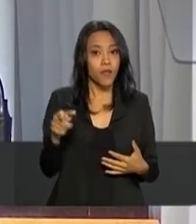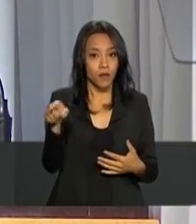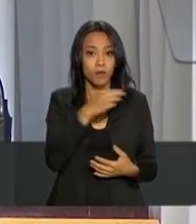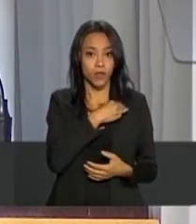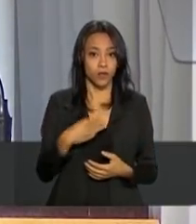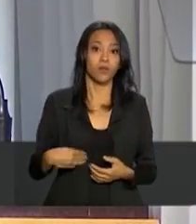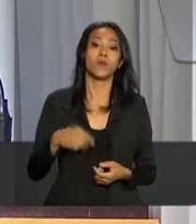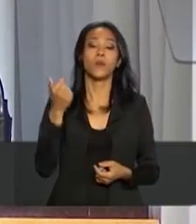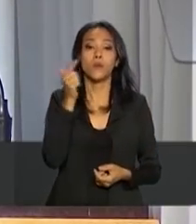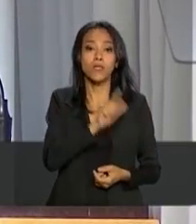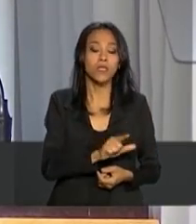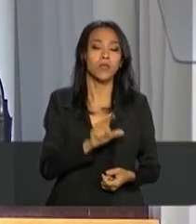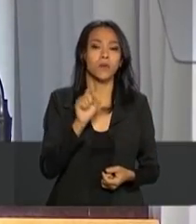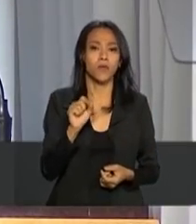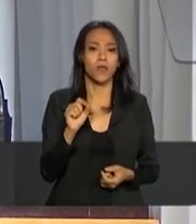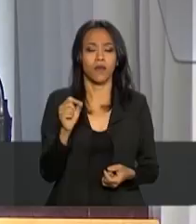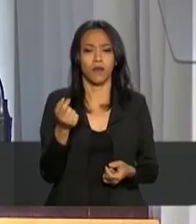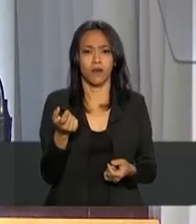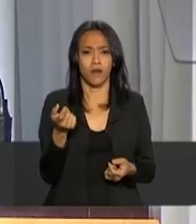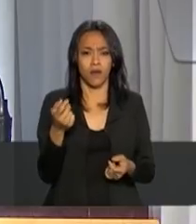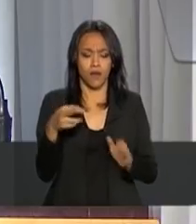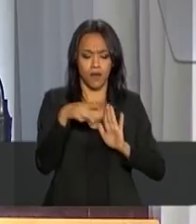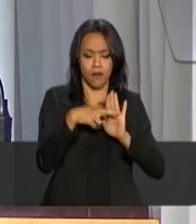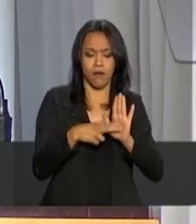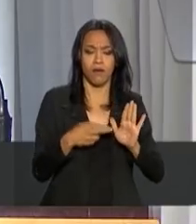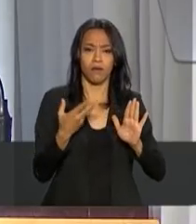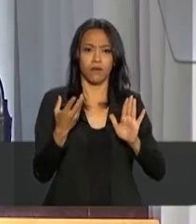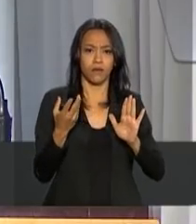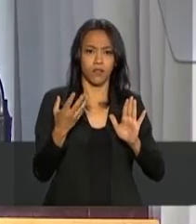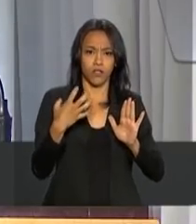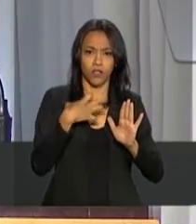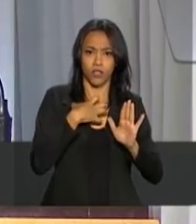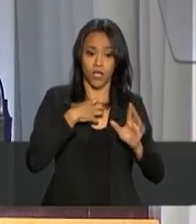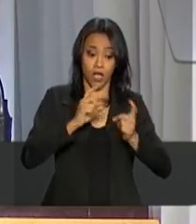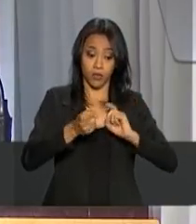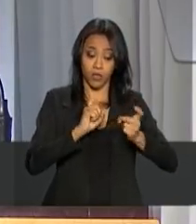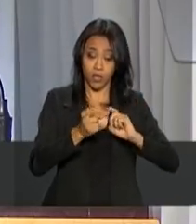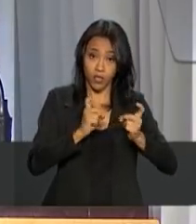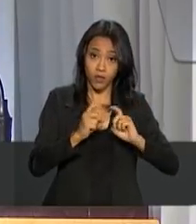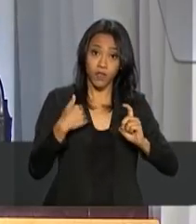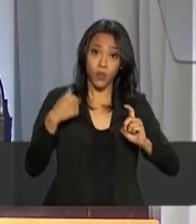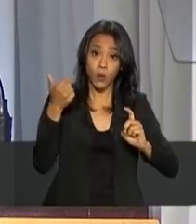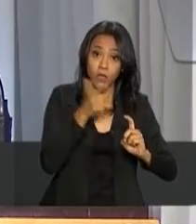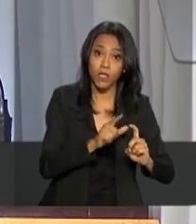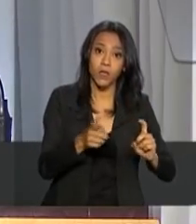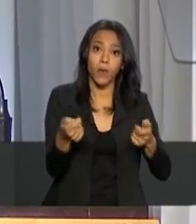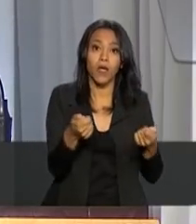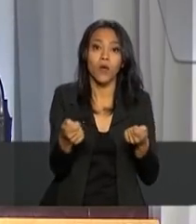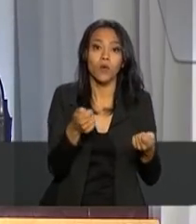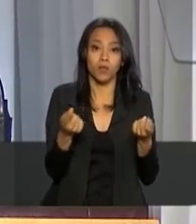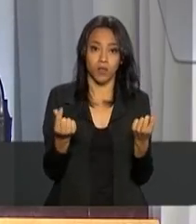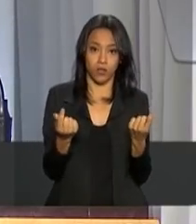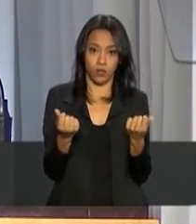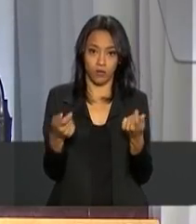também estabelecer meios e modos administrativos que importaram numa economia extraordinária. Uma ocasião lá, nós comemoramos cerca de 800